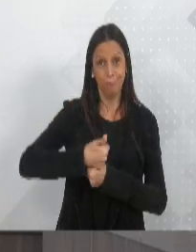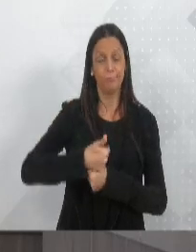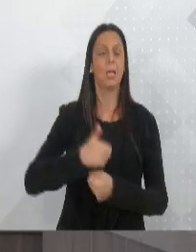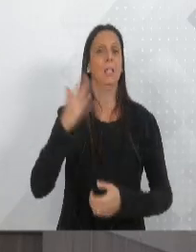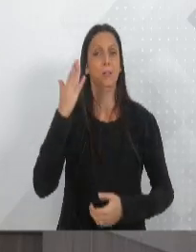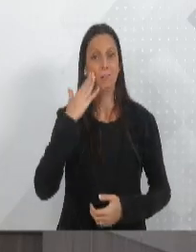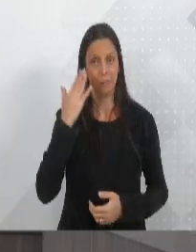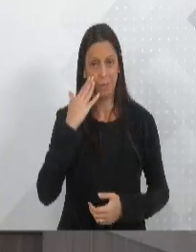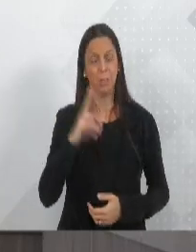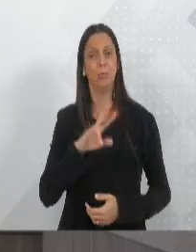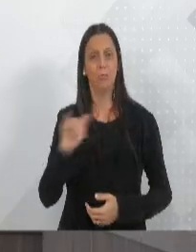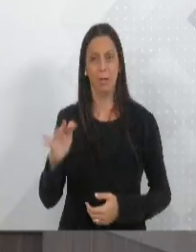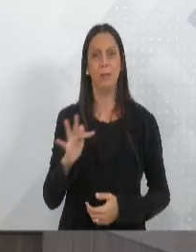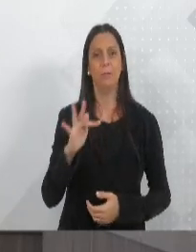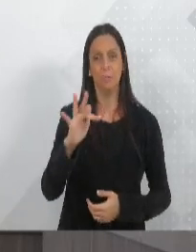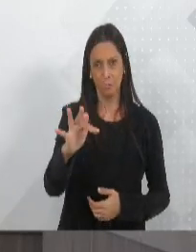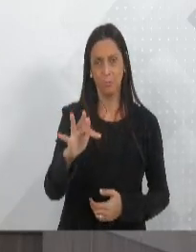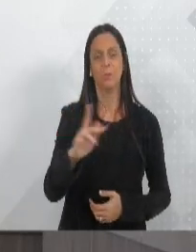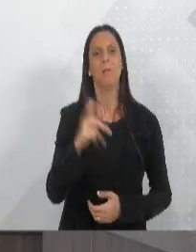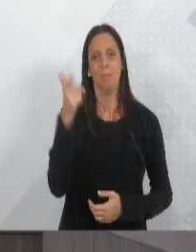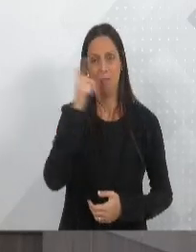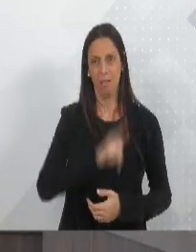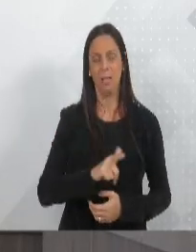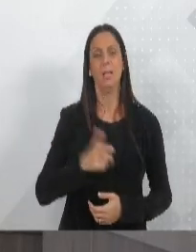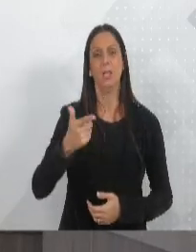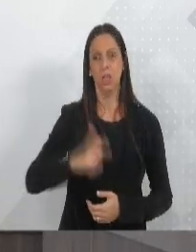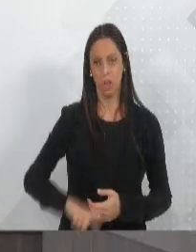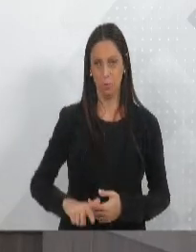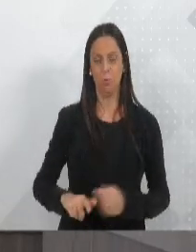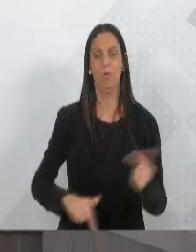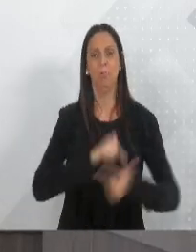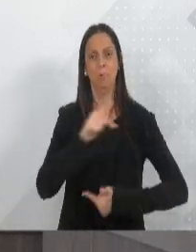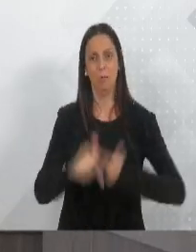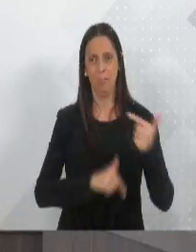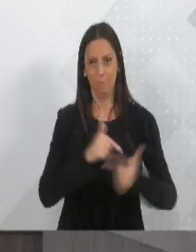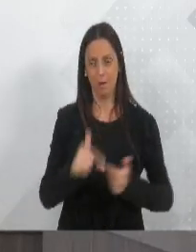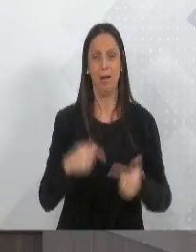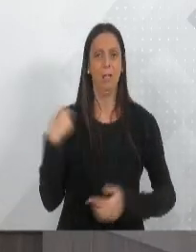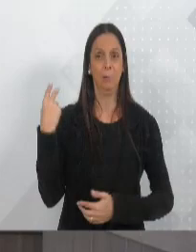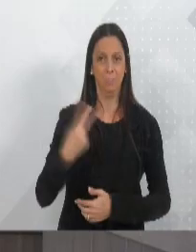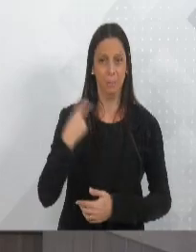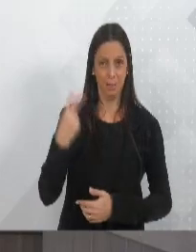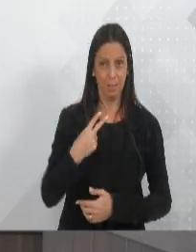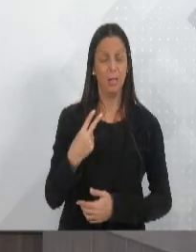deve ser eleito pelo partido novo com certeza estar jun aqui travando diversas batalhas